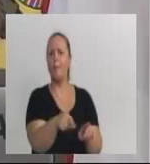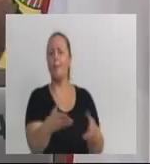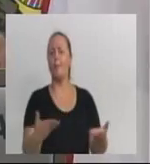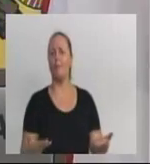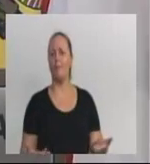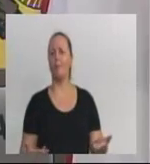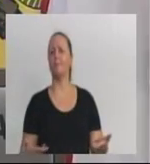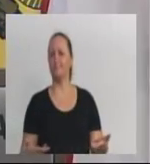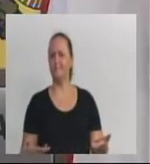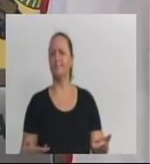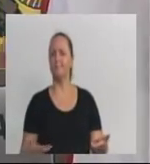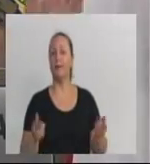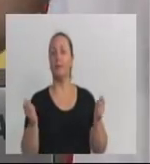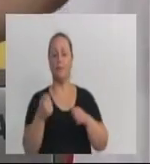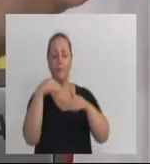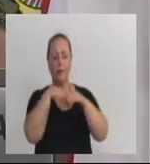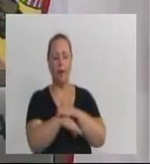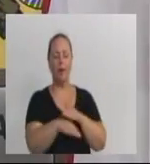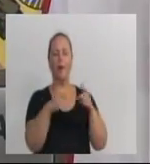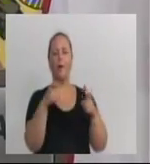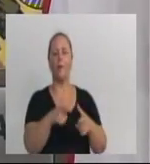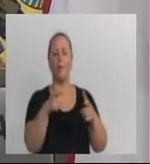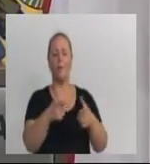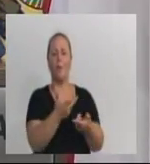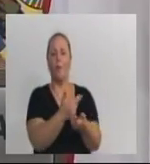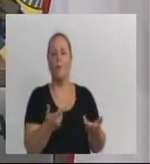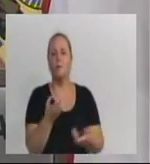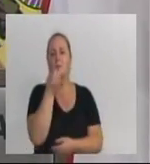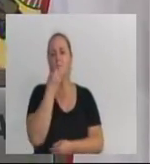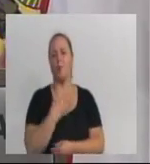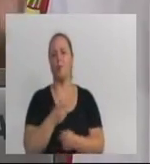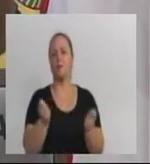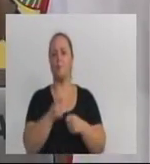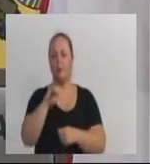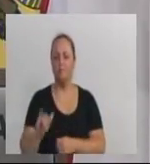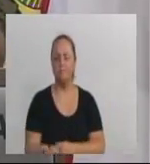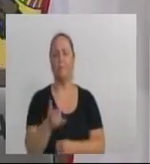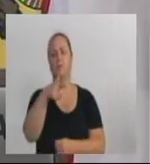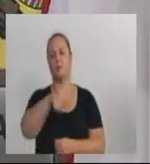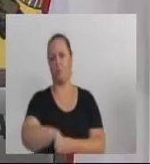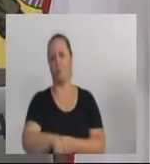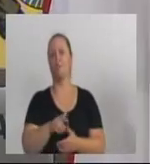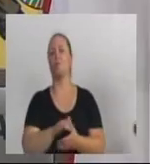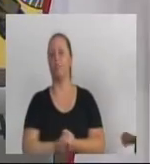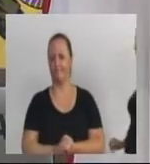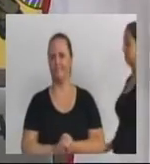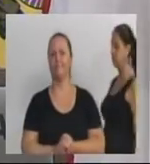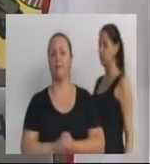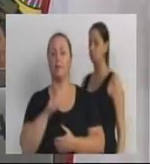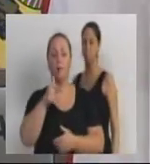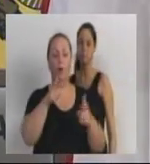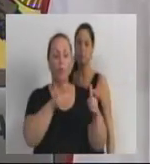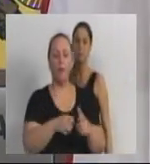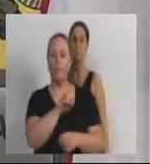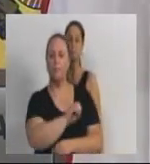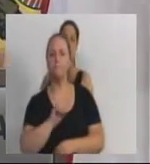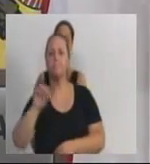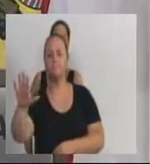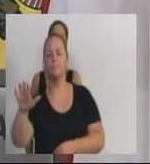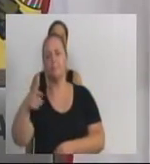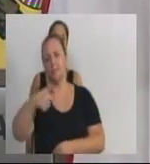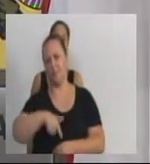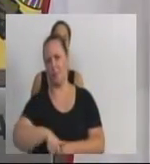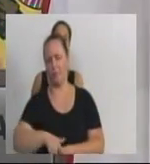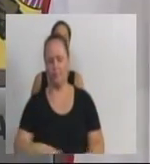repente, um depósito também para lá guardar as coisas que poderiam ser reaproveitadas e o espaço para levar aquilo que realmente não tem mais serventia e